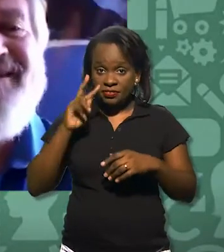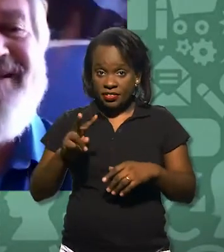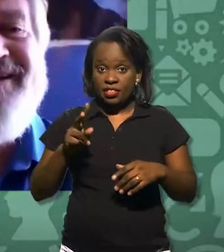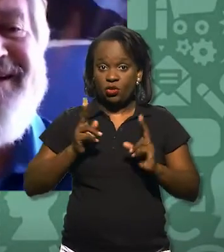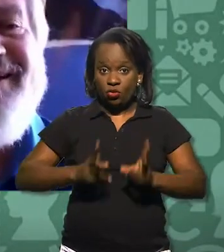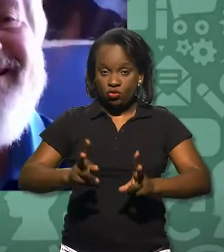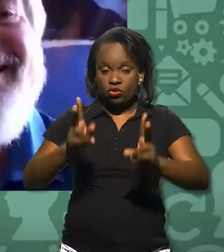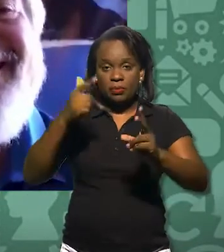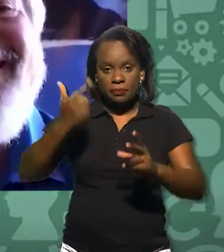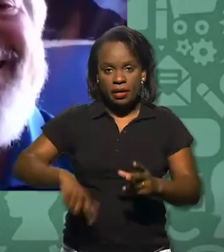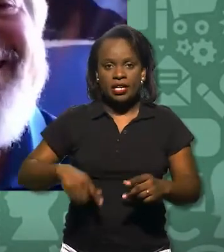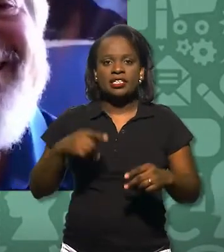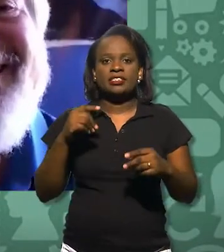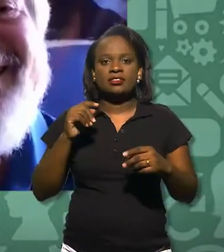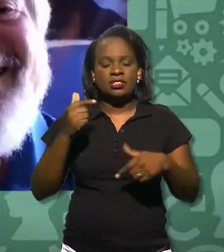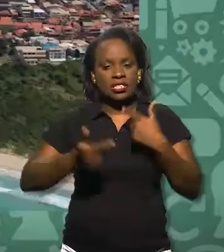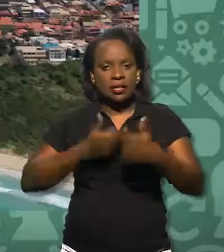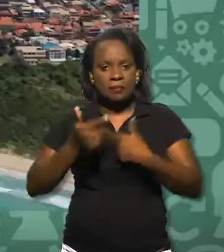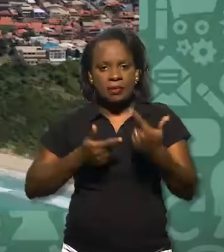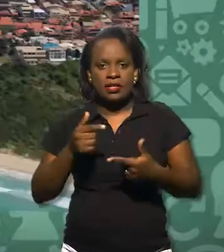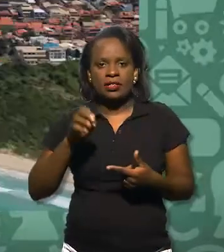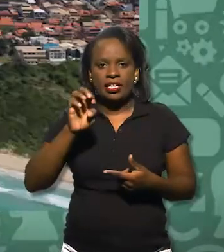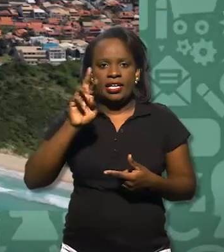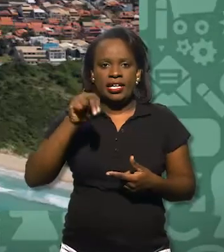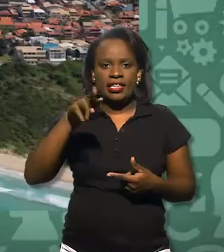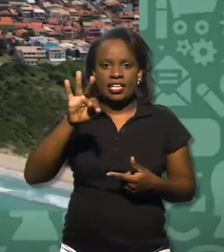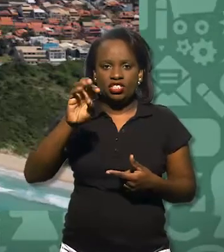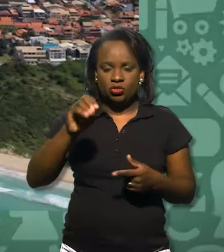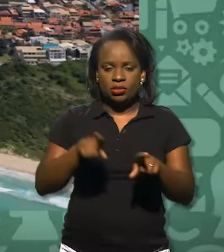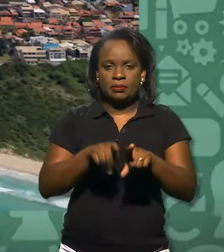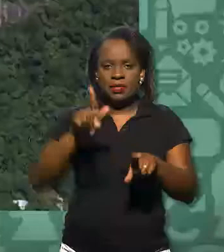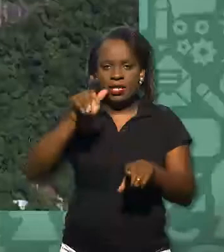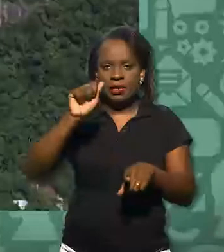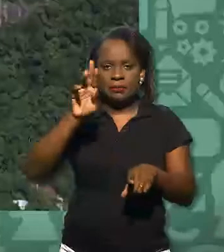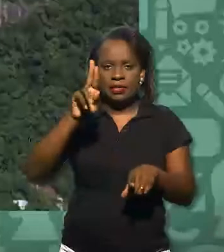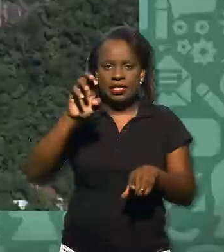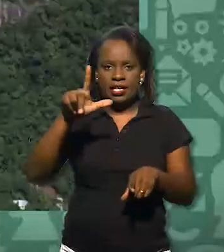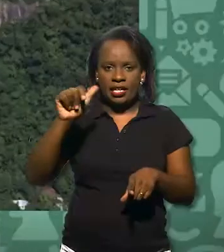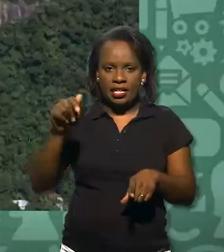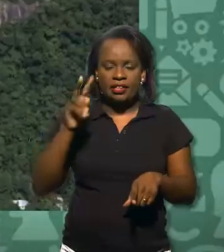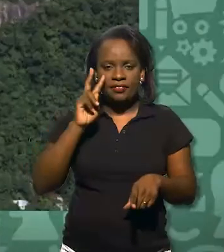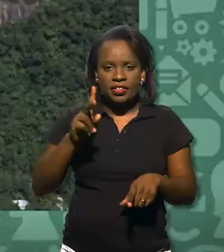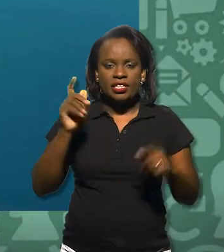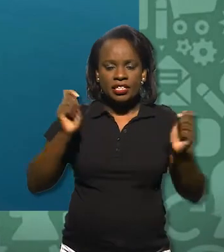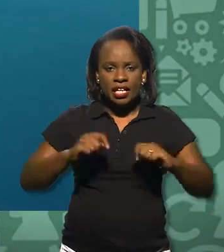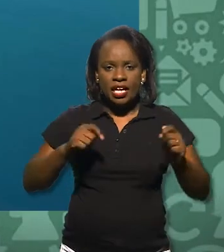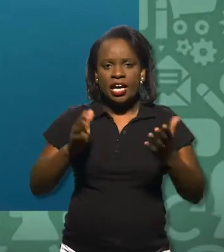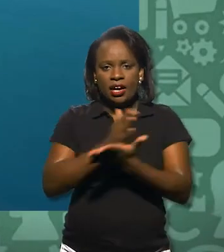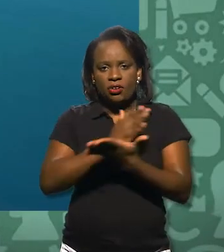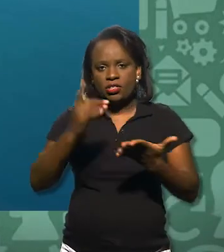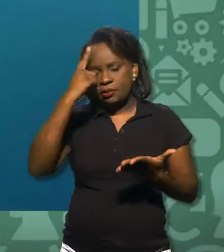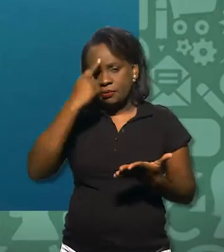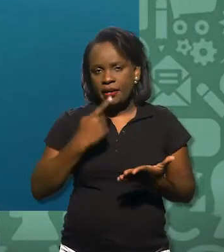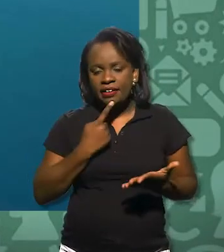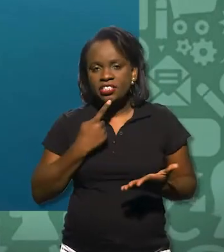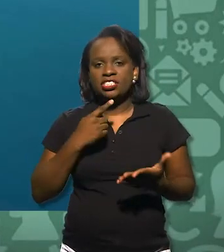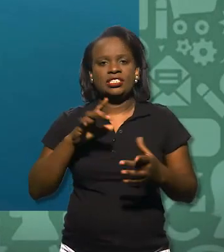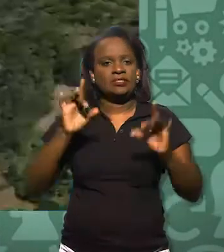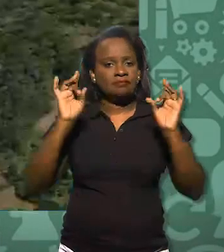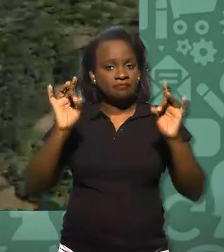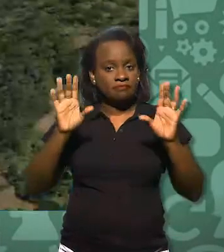assistindo a gente, continua mais um pouquinho aí, que o trabalho do Ernesto e da Gabriela, você vai poder conferir aí algumas